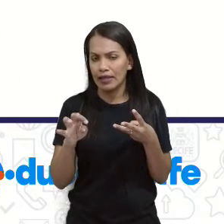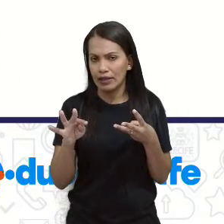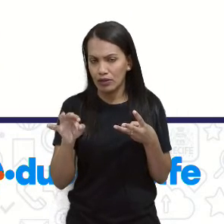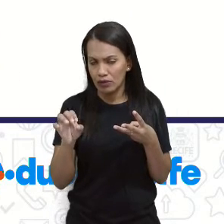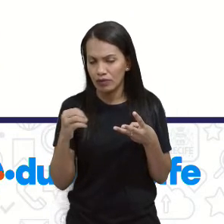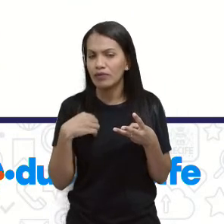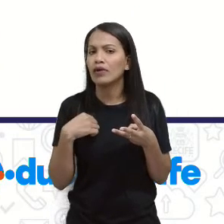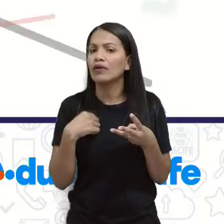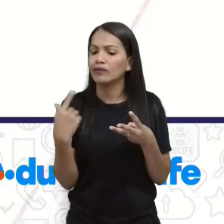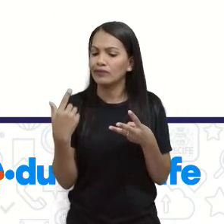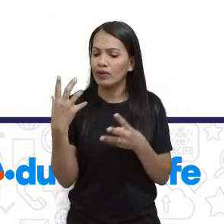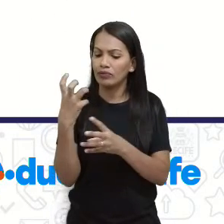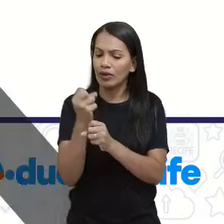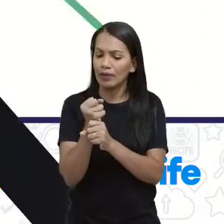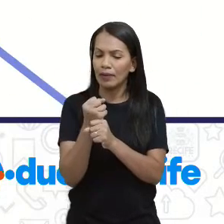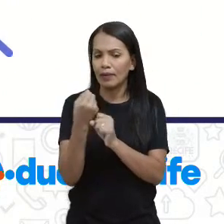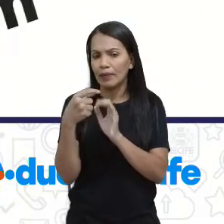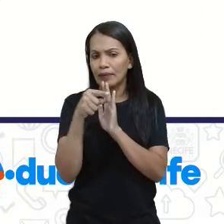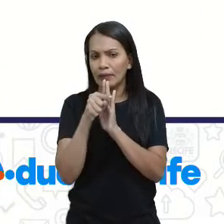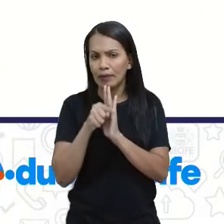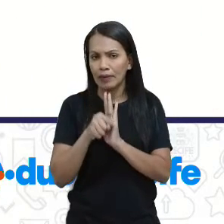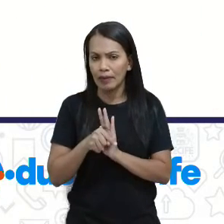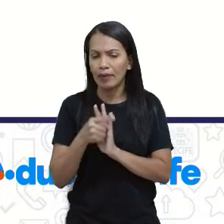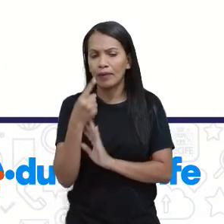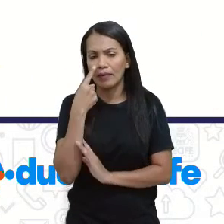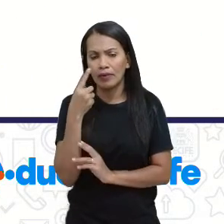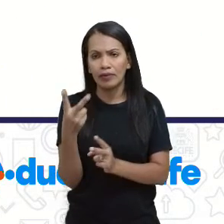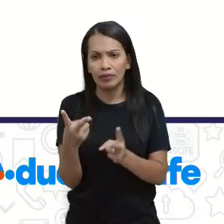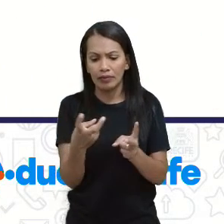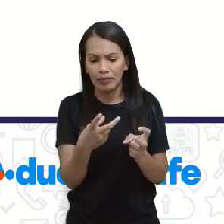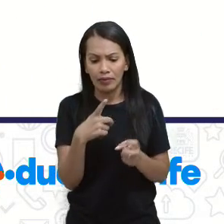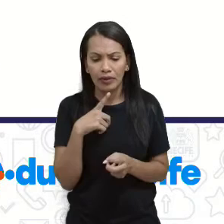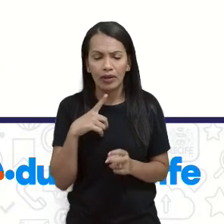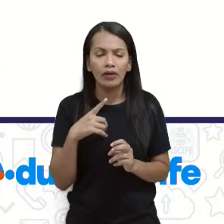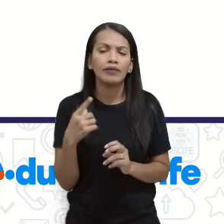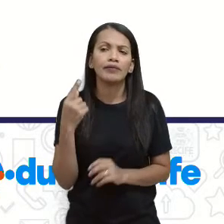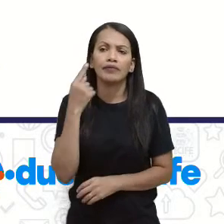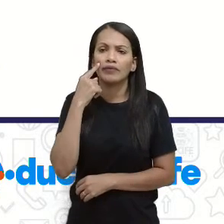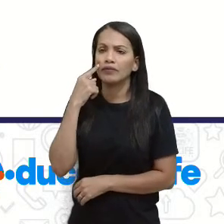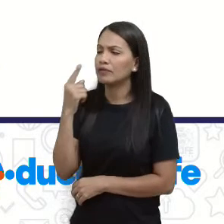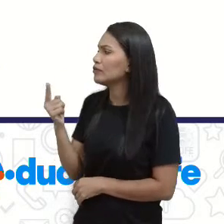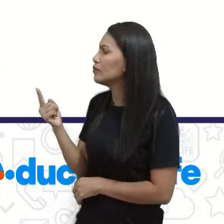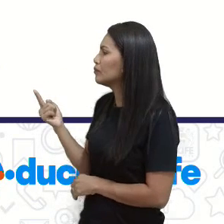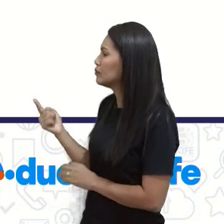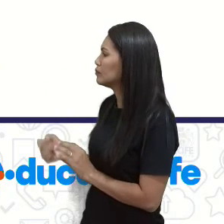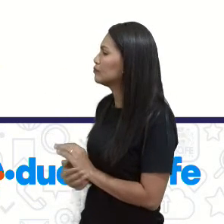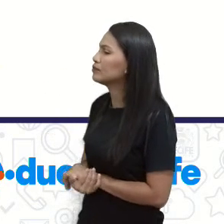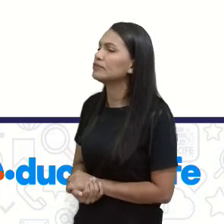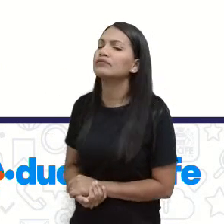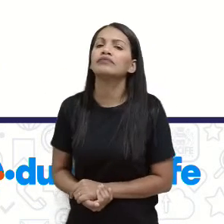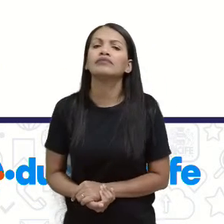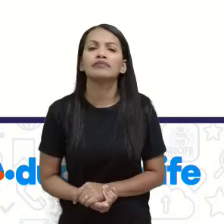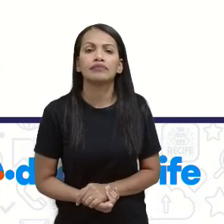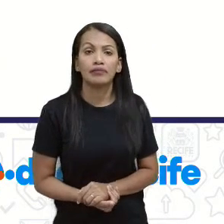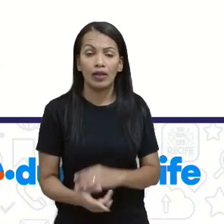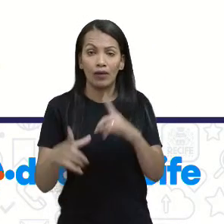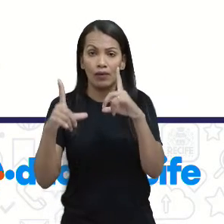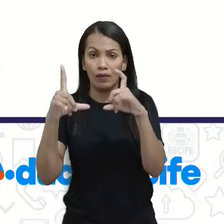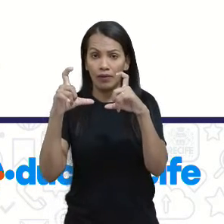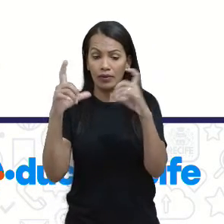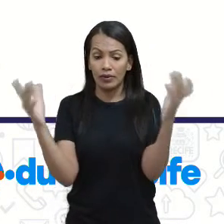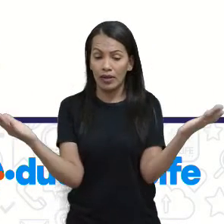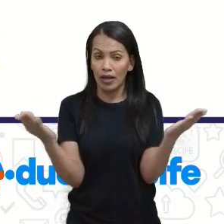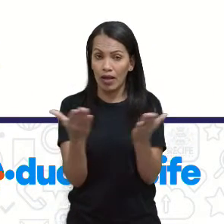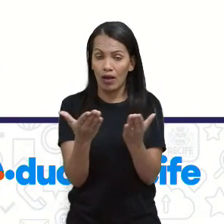específicas, tá bom? Observa bem. Tenho aí todo bonitinho, se você quiser tira seu print nesse momento, aí,